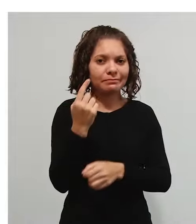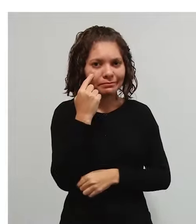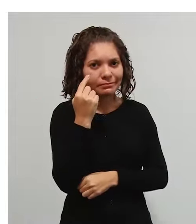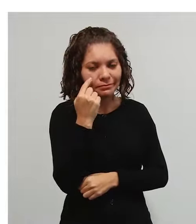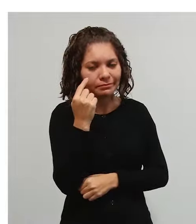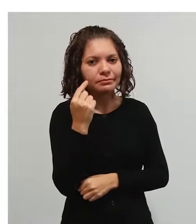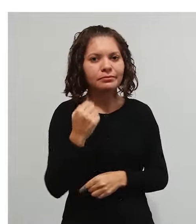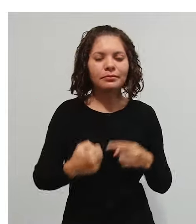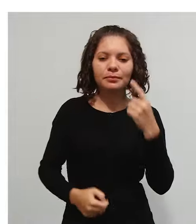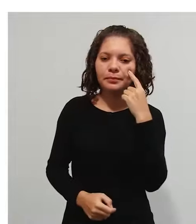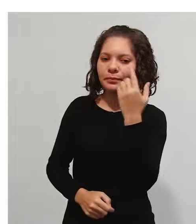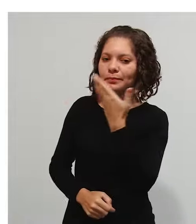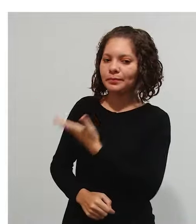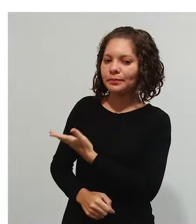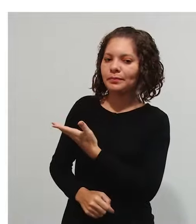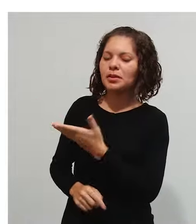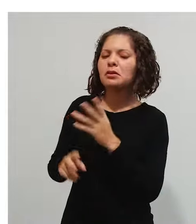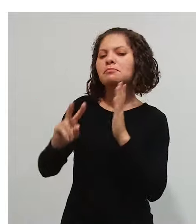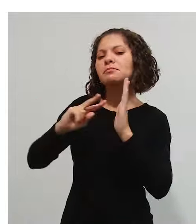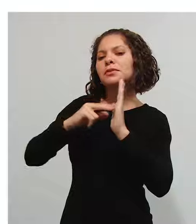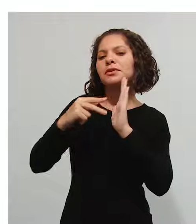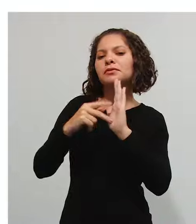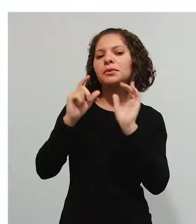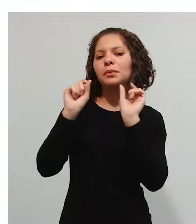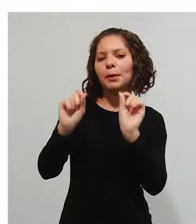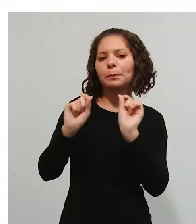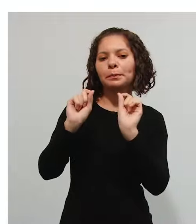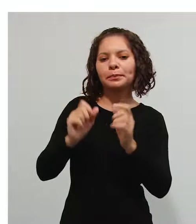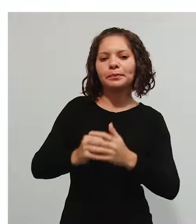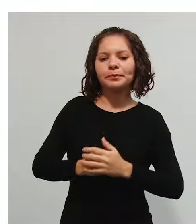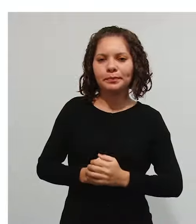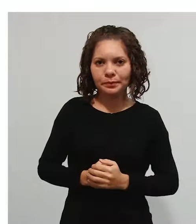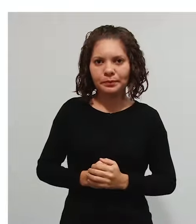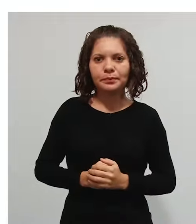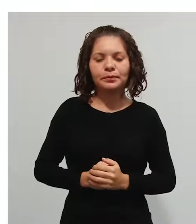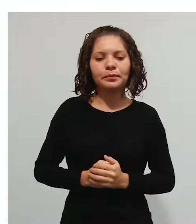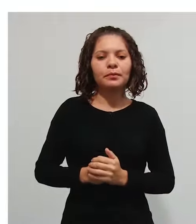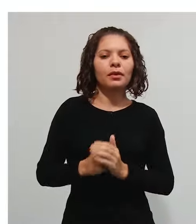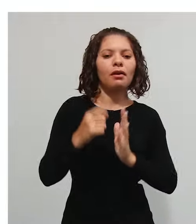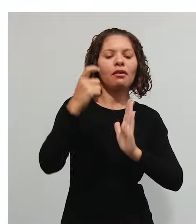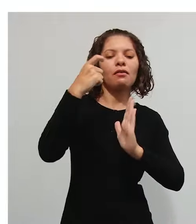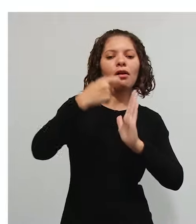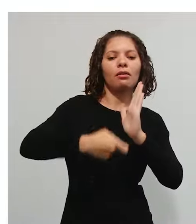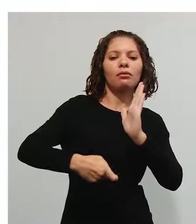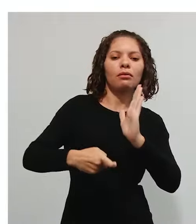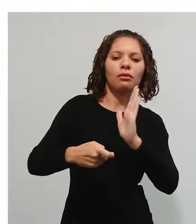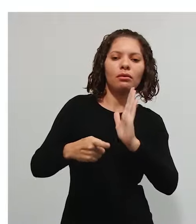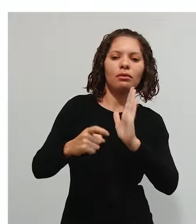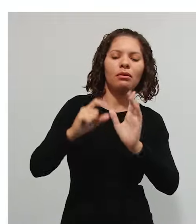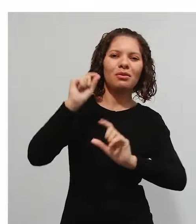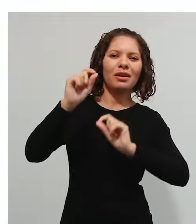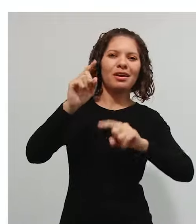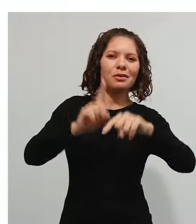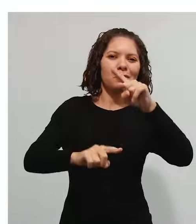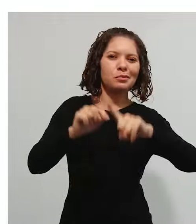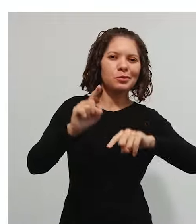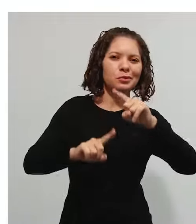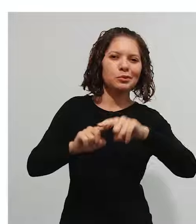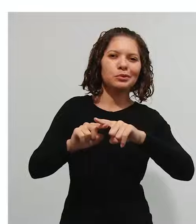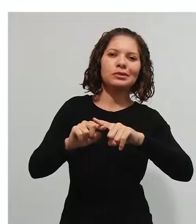existe E aí o do pecado é essa taxação né nesses produtos que são